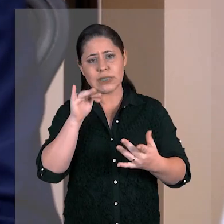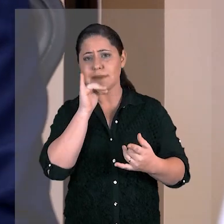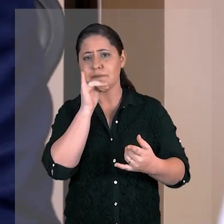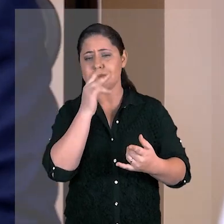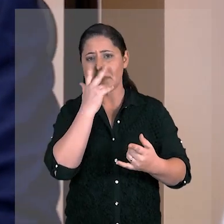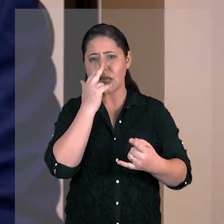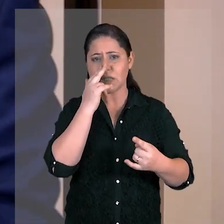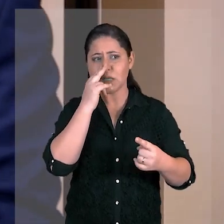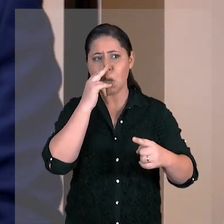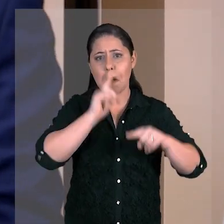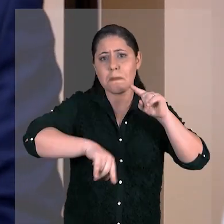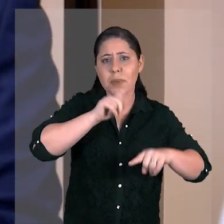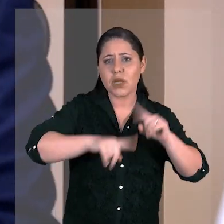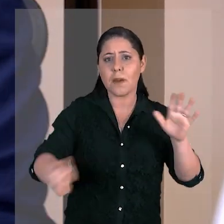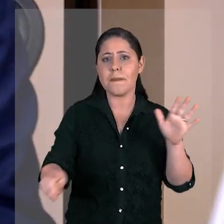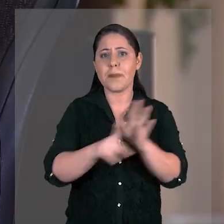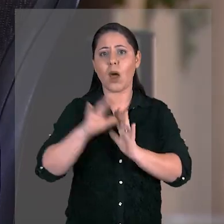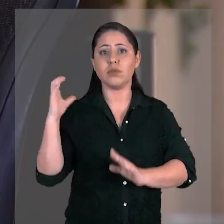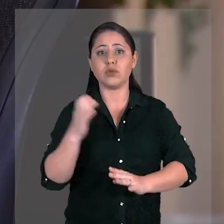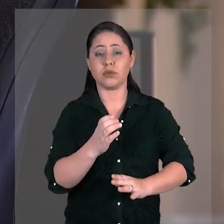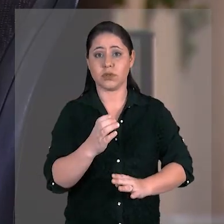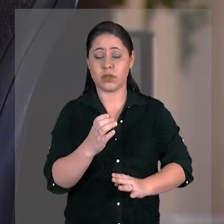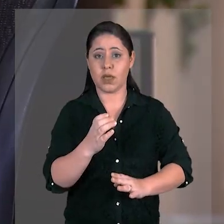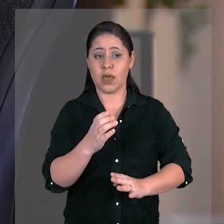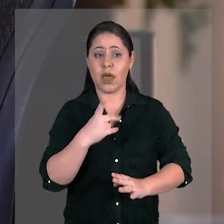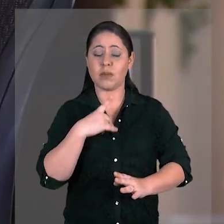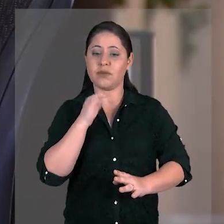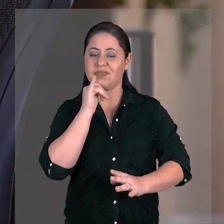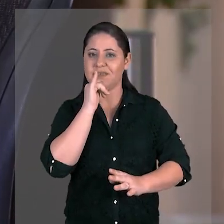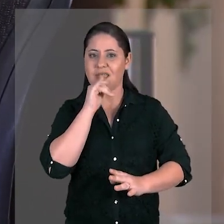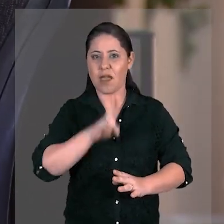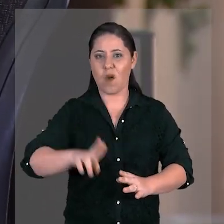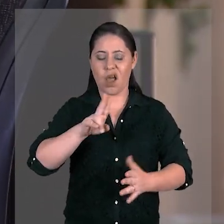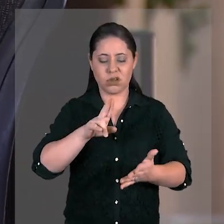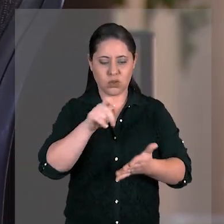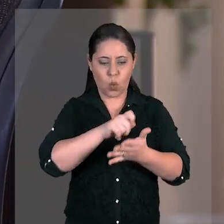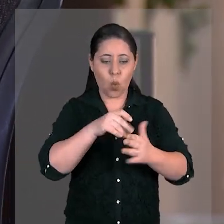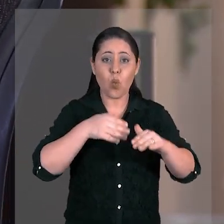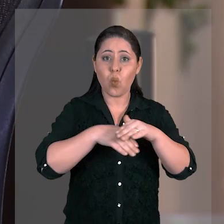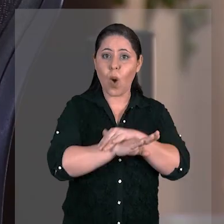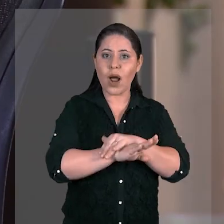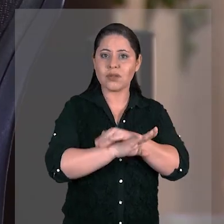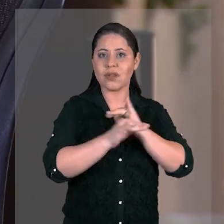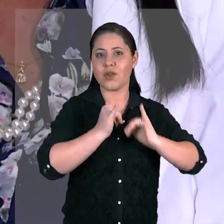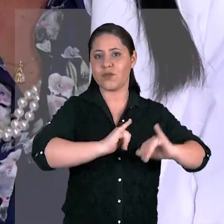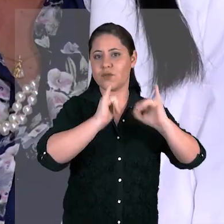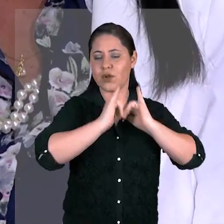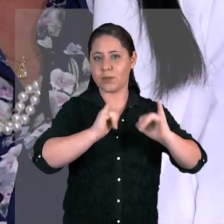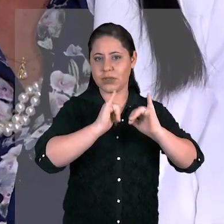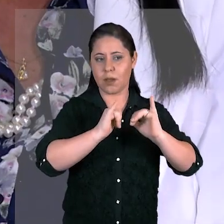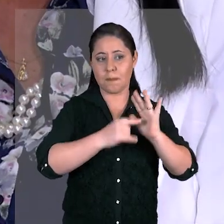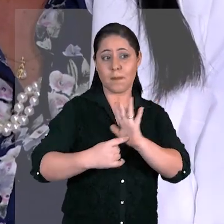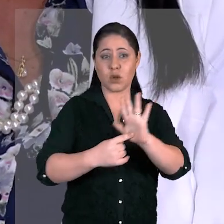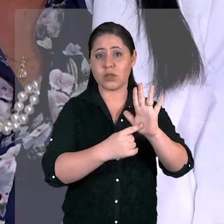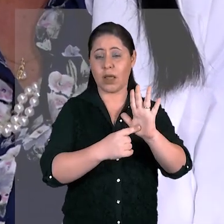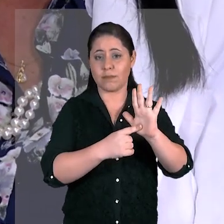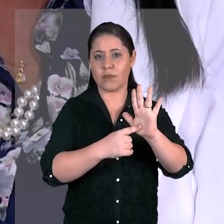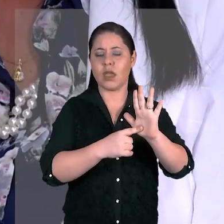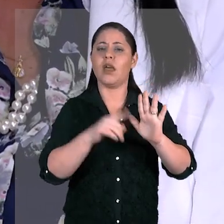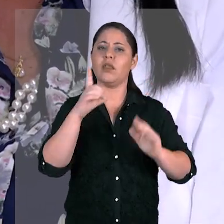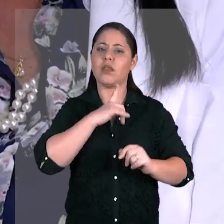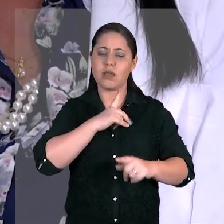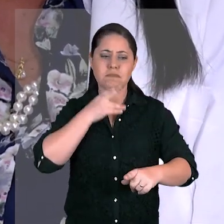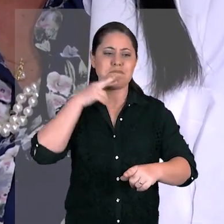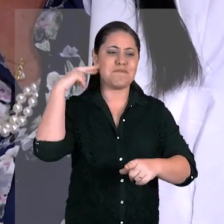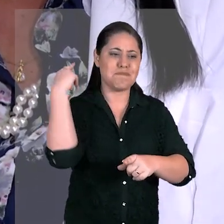foi o objeto do crime, né? O objeto do crime, exatamente, o objeto do crime. Então, a gente tem injúria,